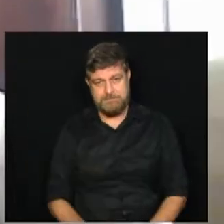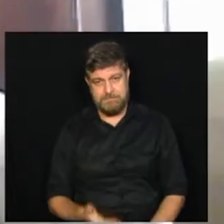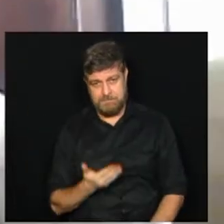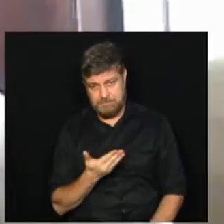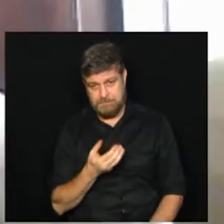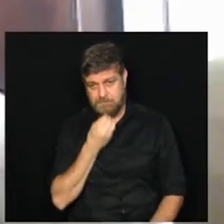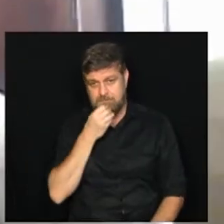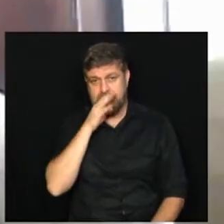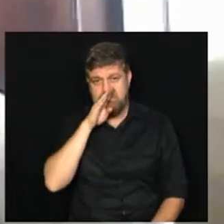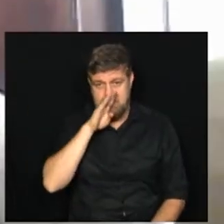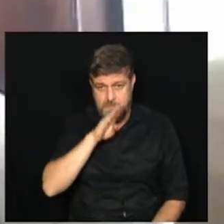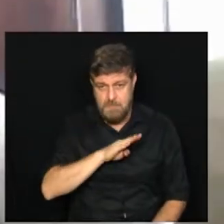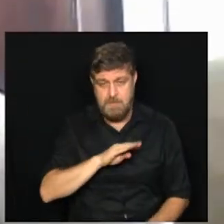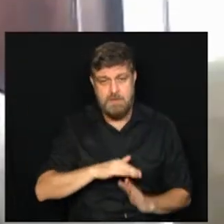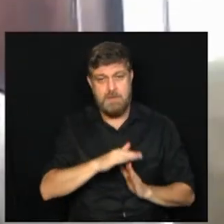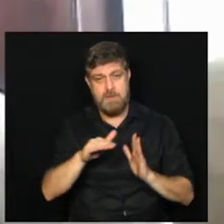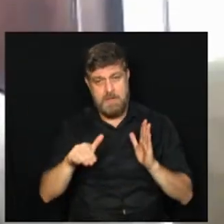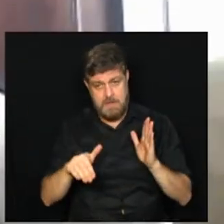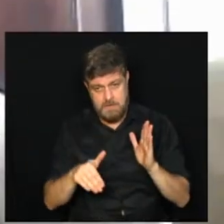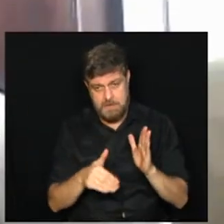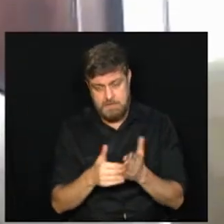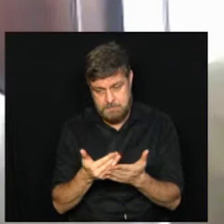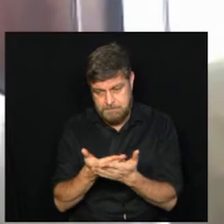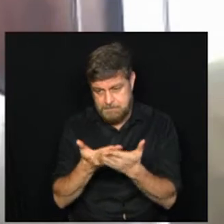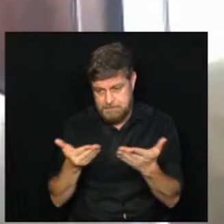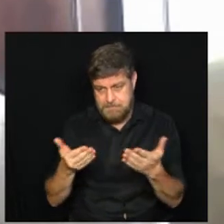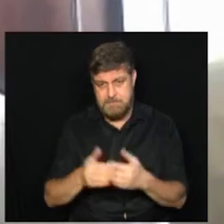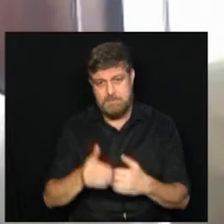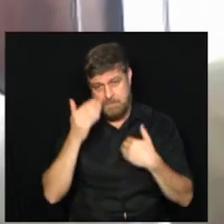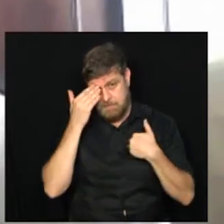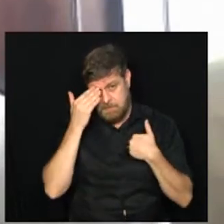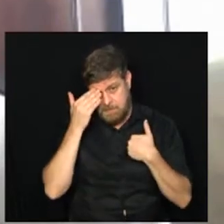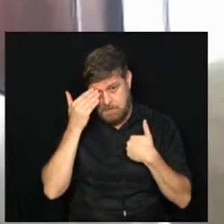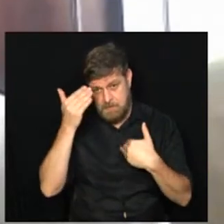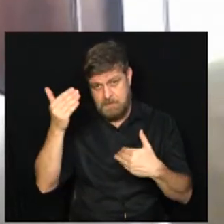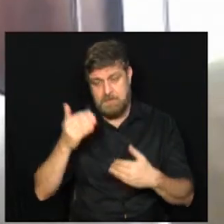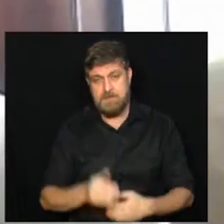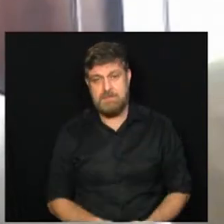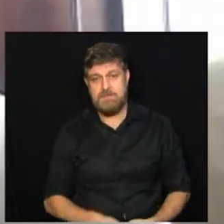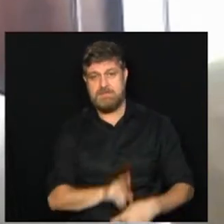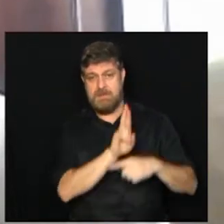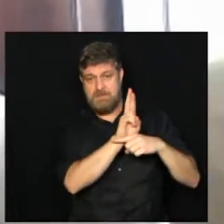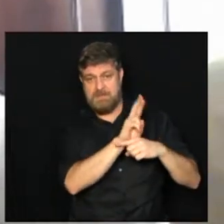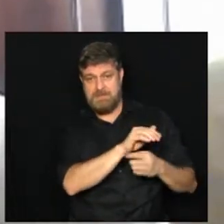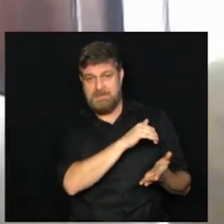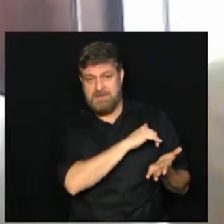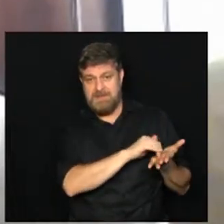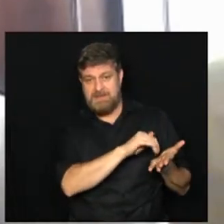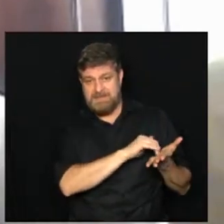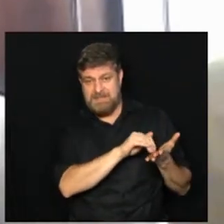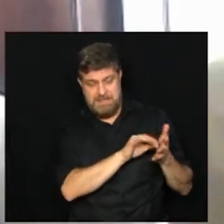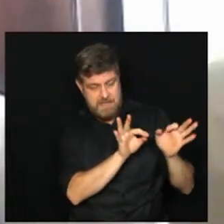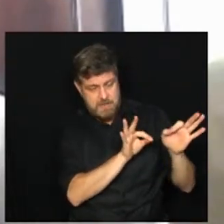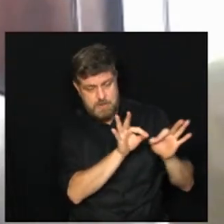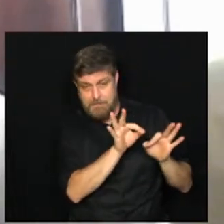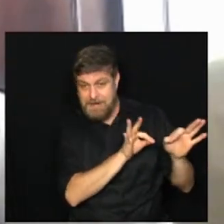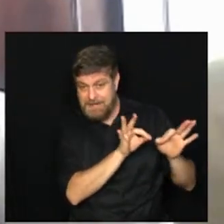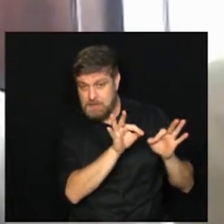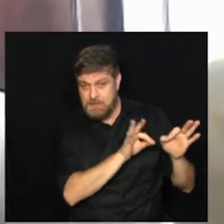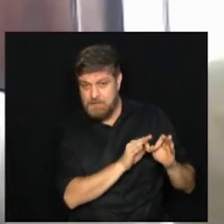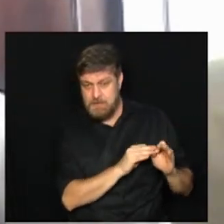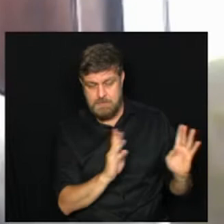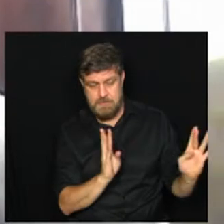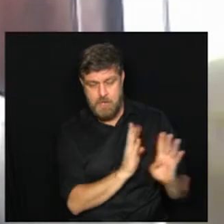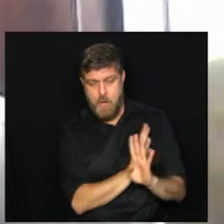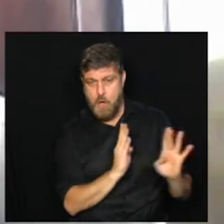Boa tarde a todos e todas. Agradeço em nome do secretário Renato, secretário de Planejamento e Urbanismo,